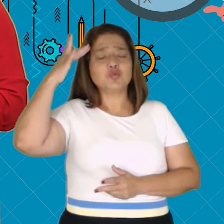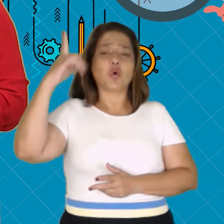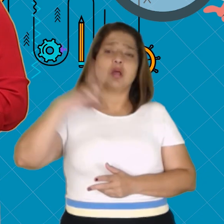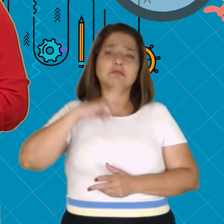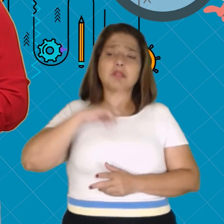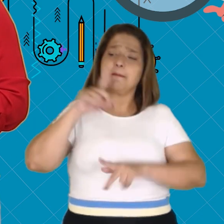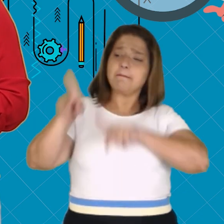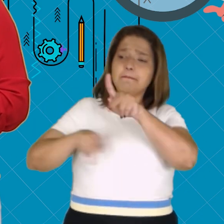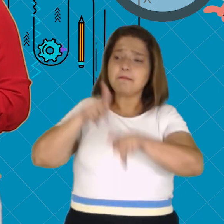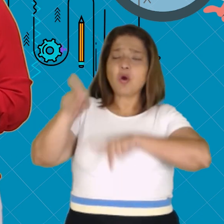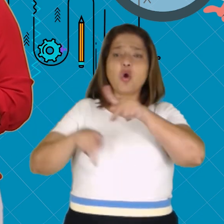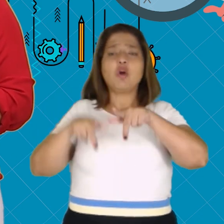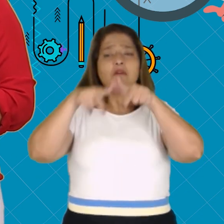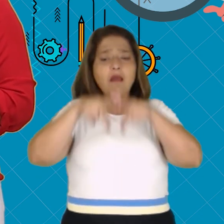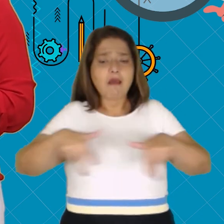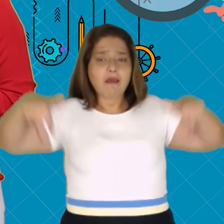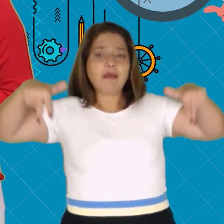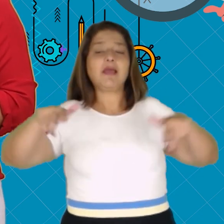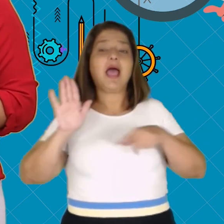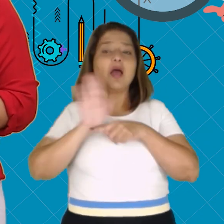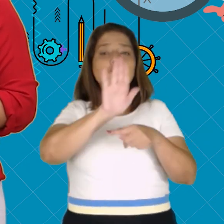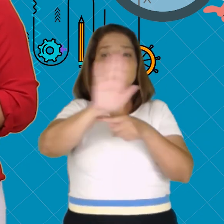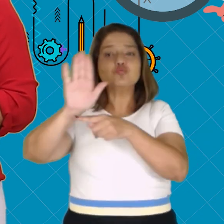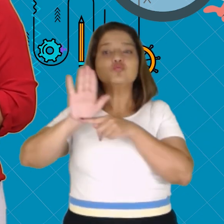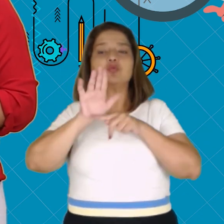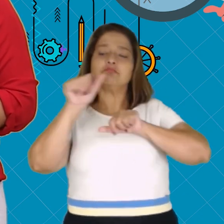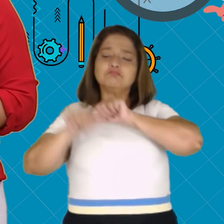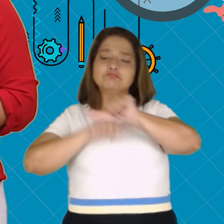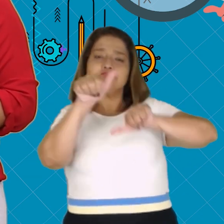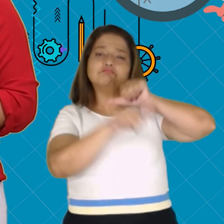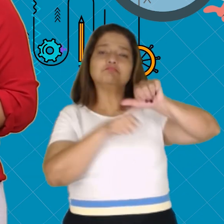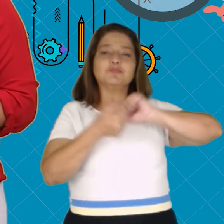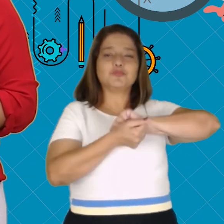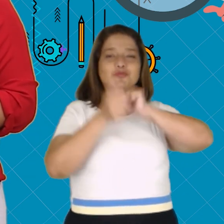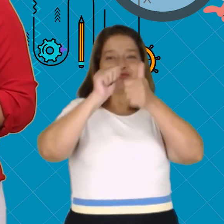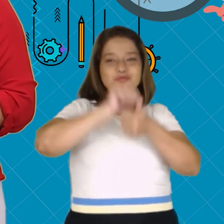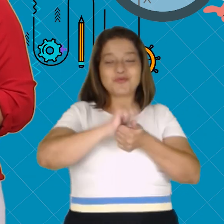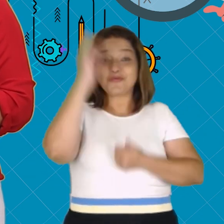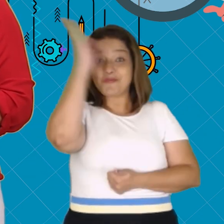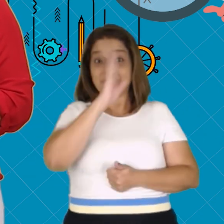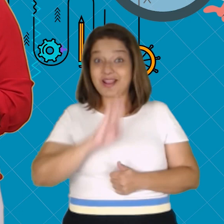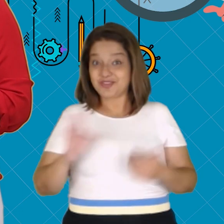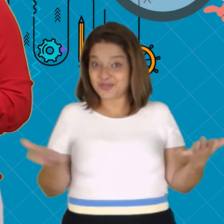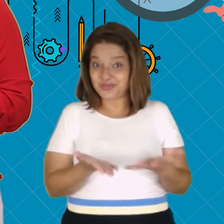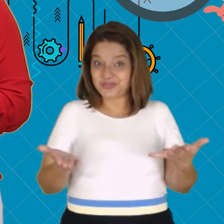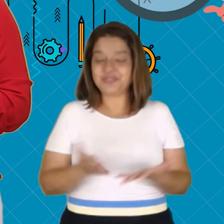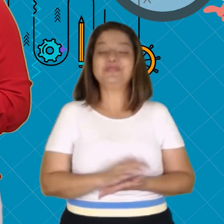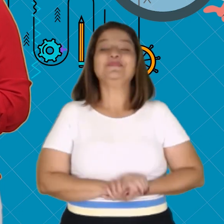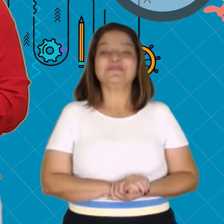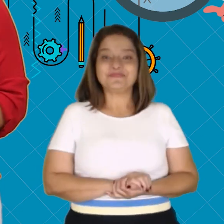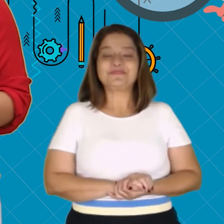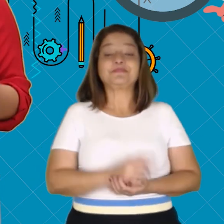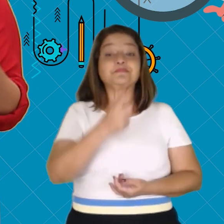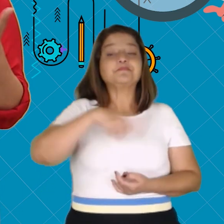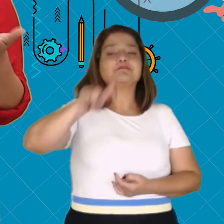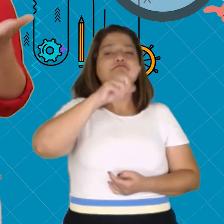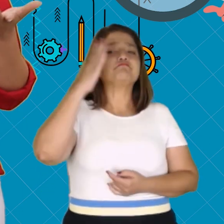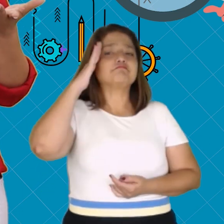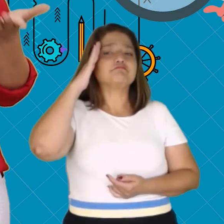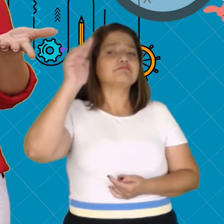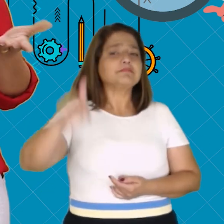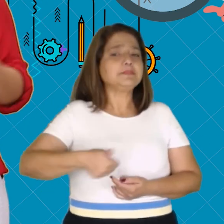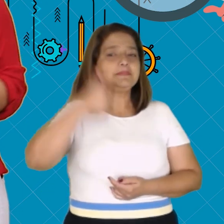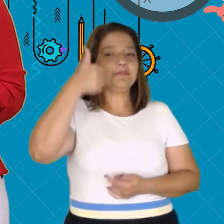de todos os povos e grupos étnicos que ajudaram a moldar o Brasil de hoje. E